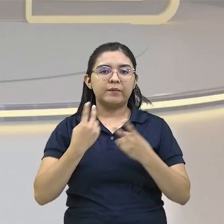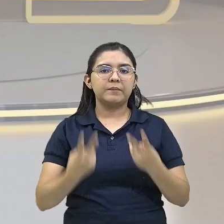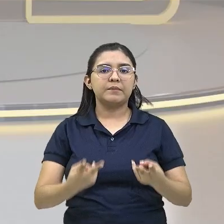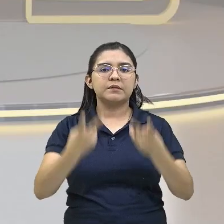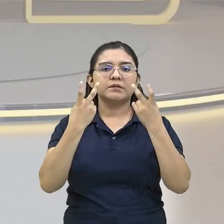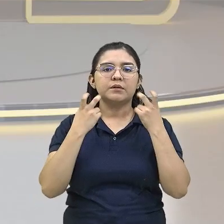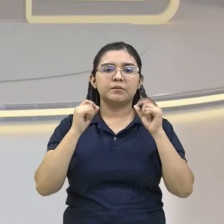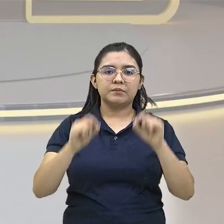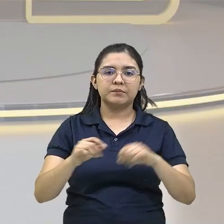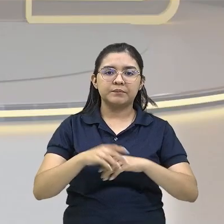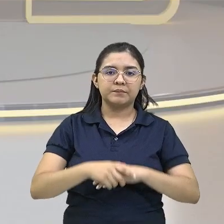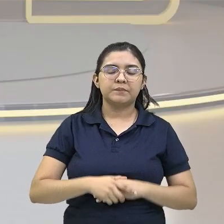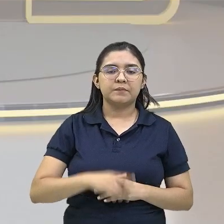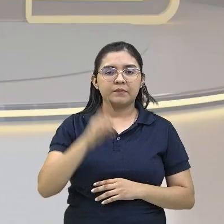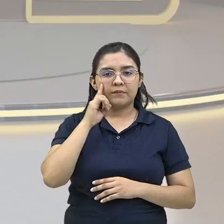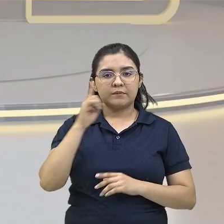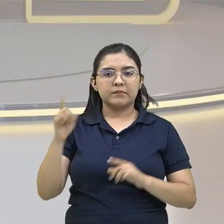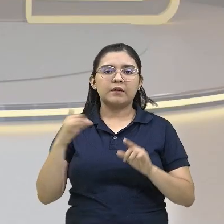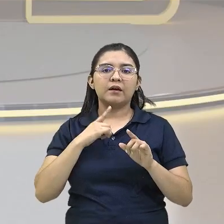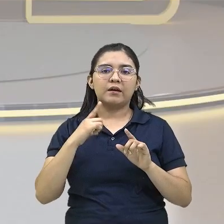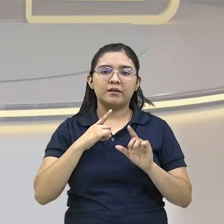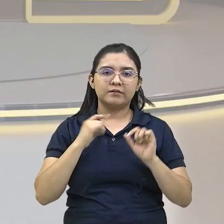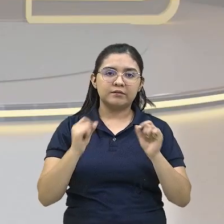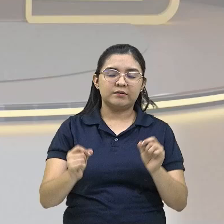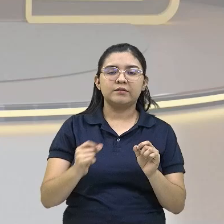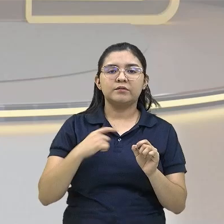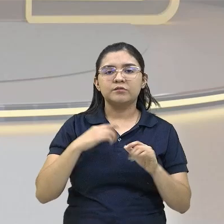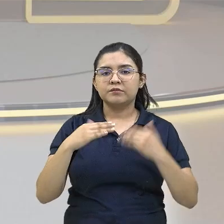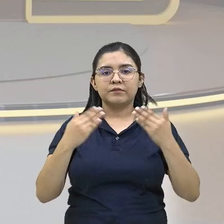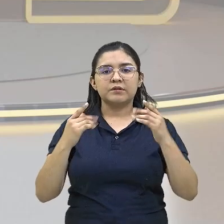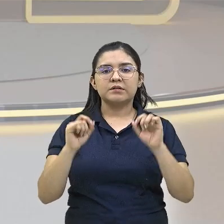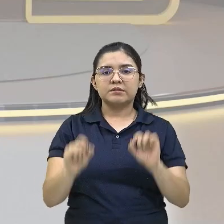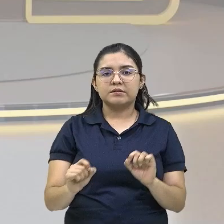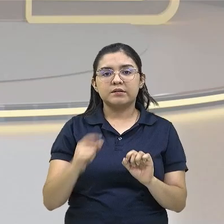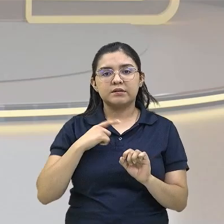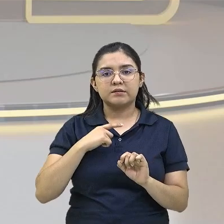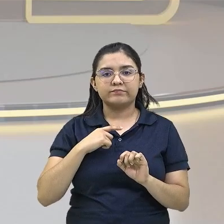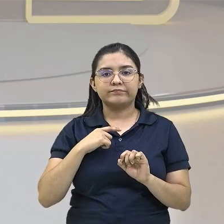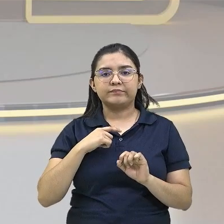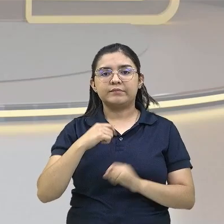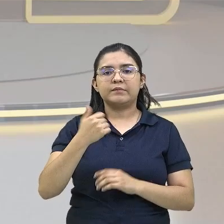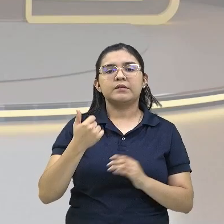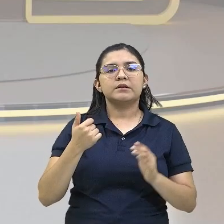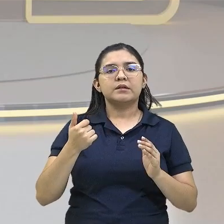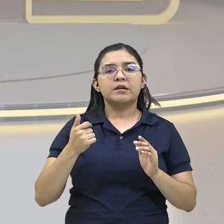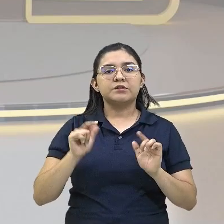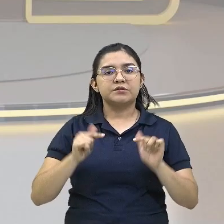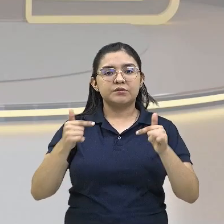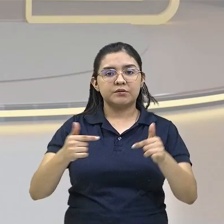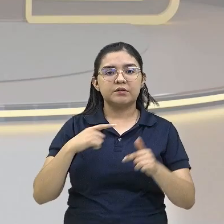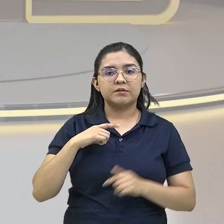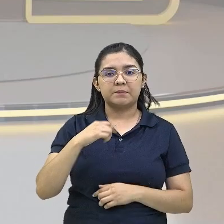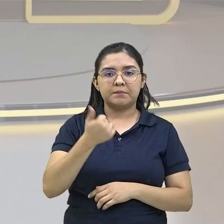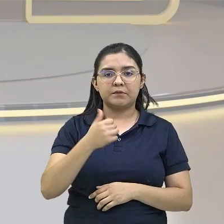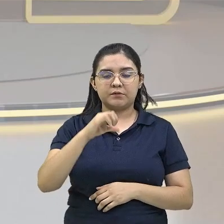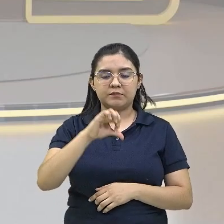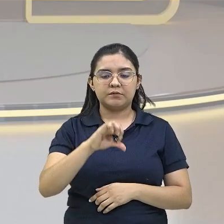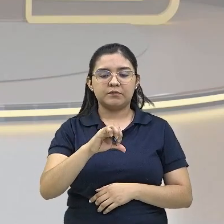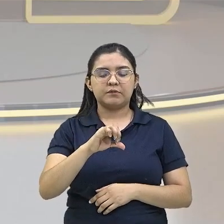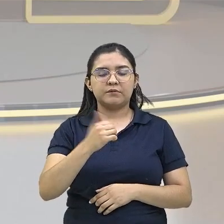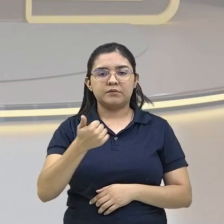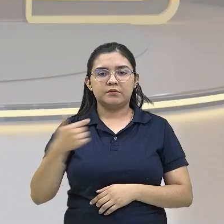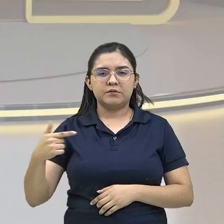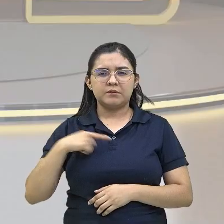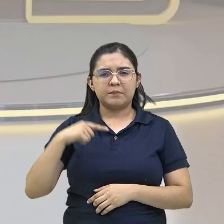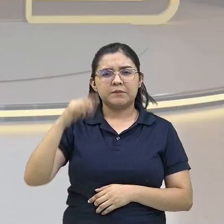né, professor? Exato. Aí desse processo, dessa atividade da borracha. Exato, justamente porque também a Ásia, né, principalmente lá